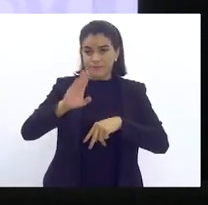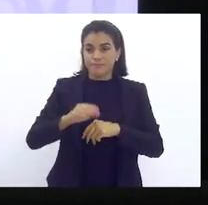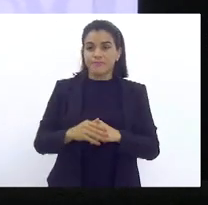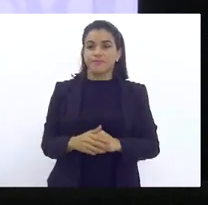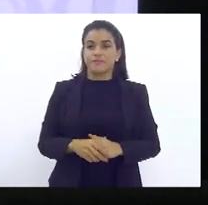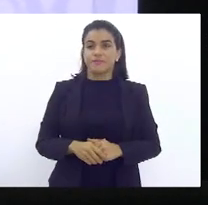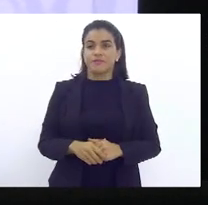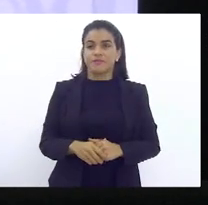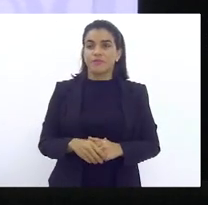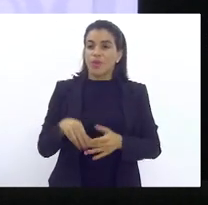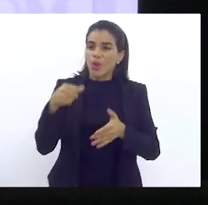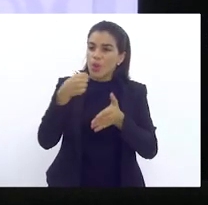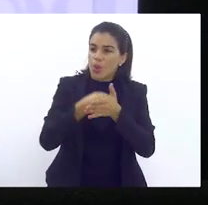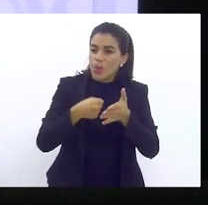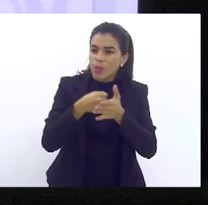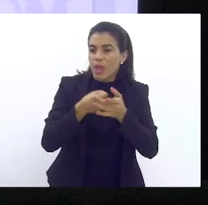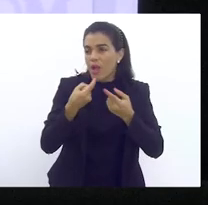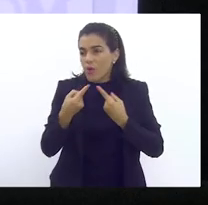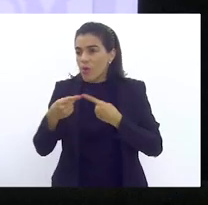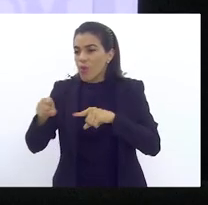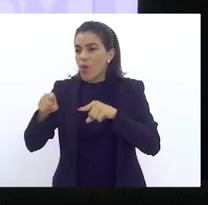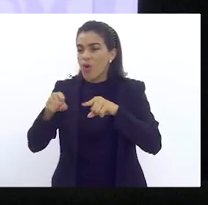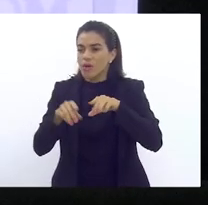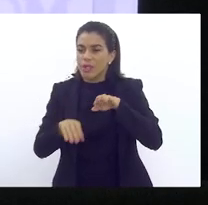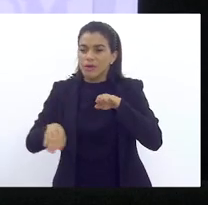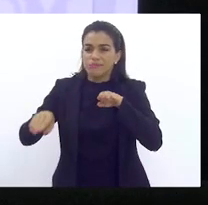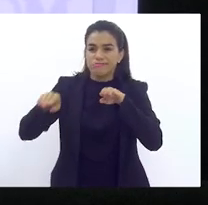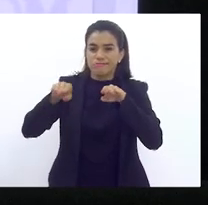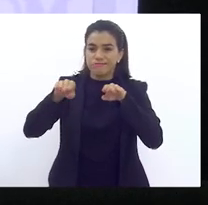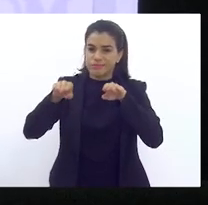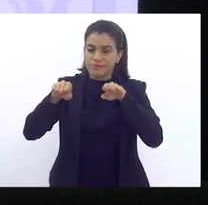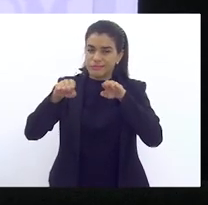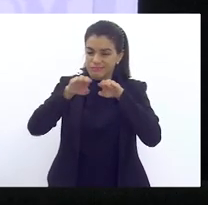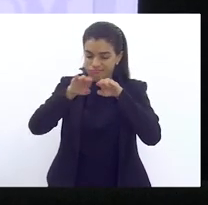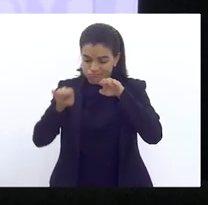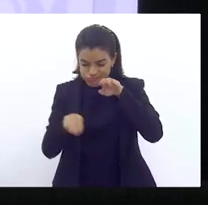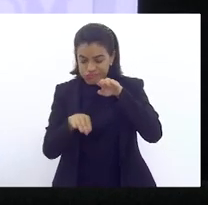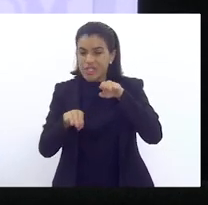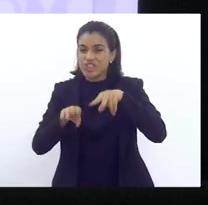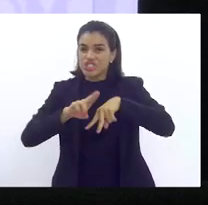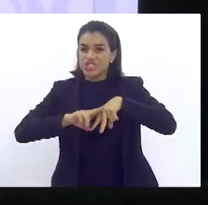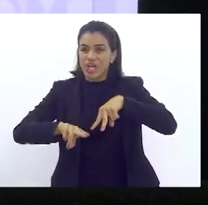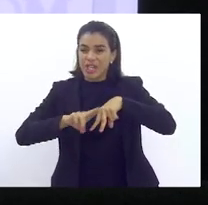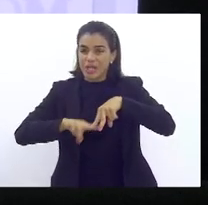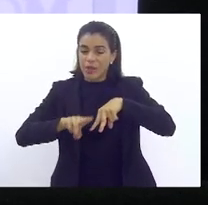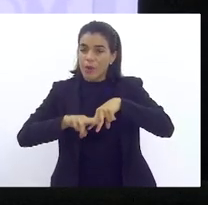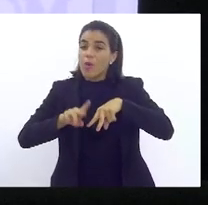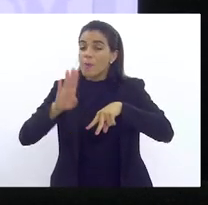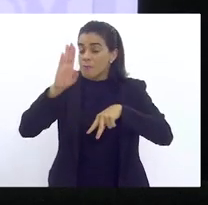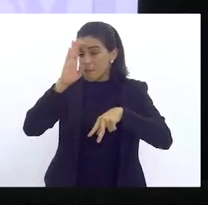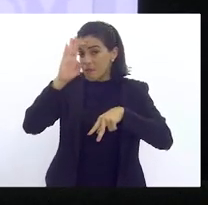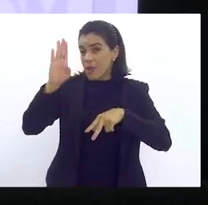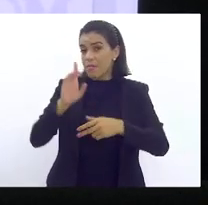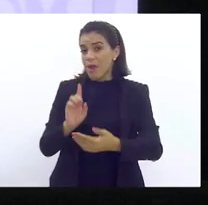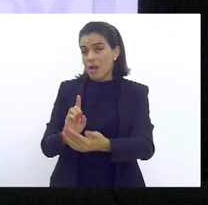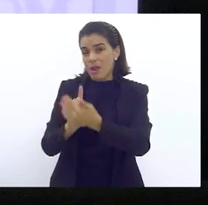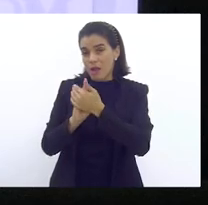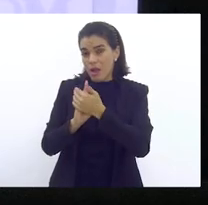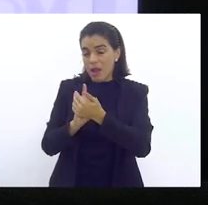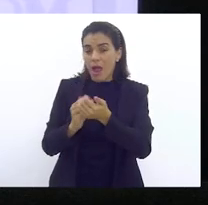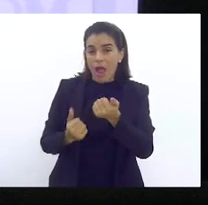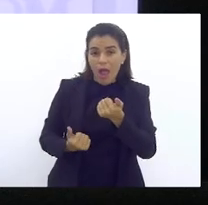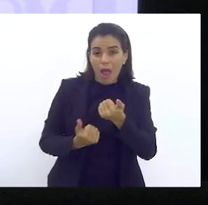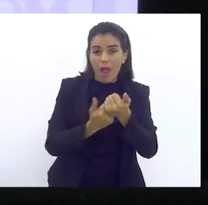favor lutar contra as desigualdades de gênero mas a acima de tudo acolher apoiar e orientar